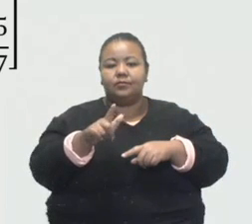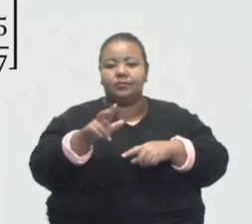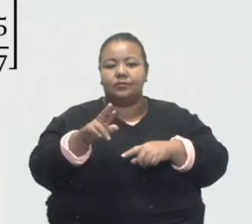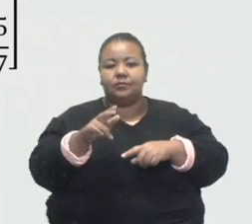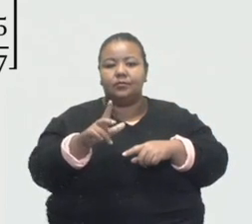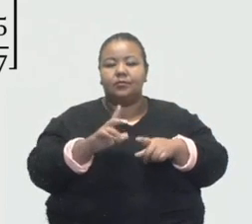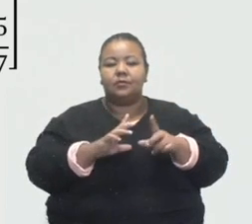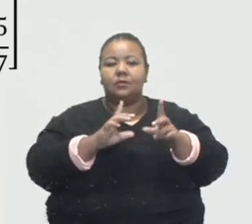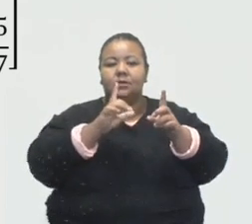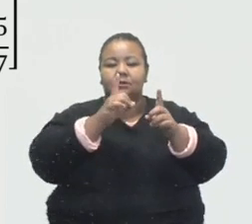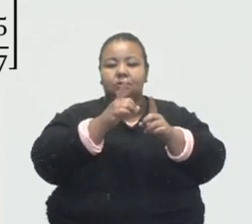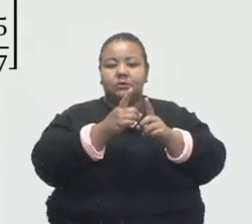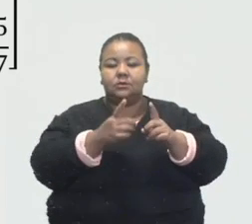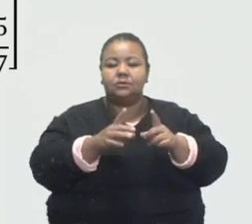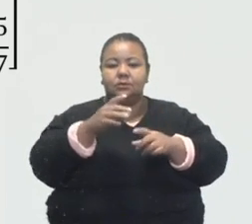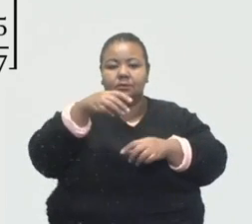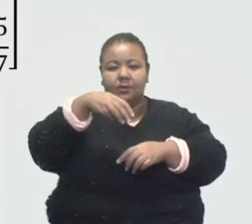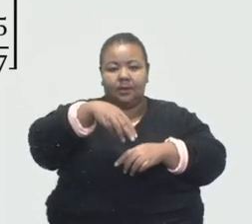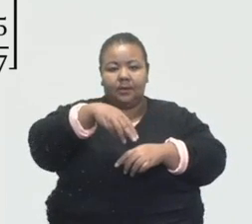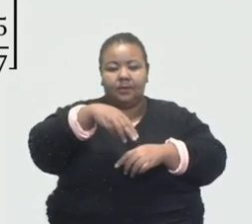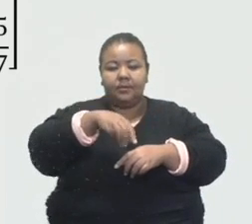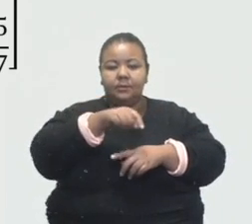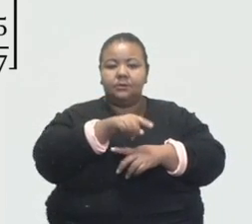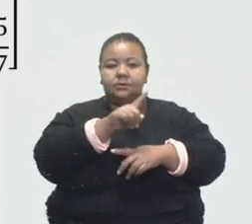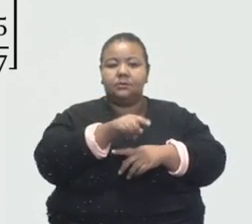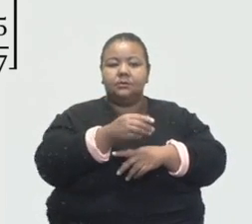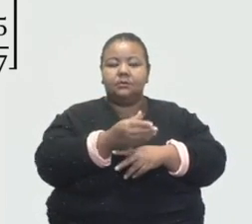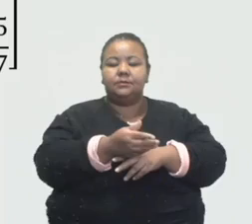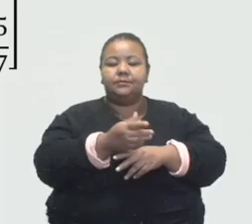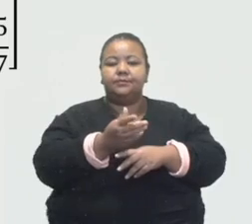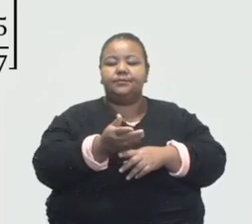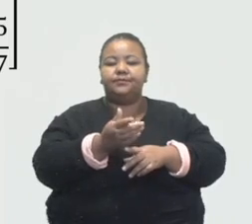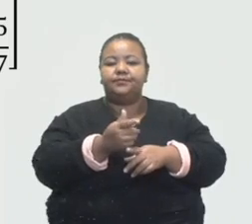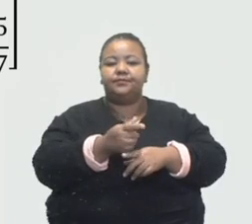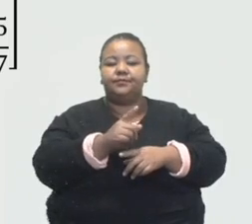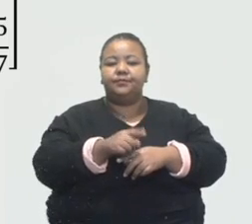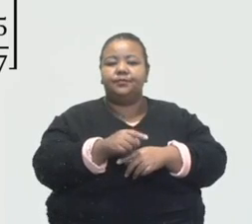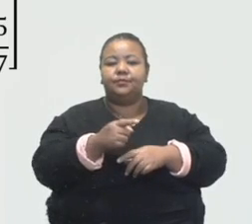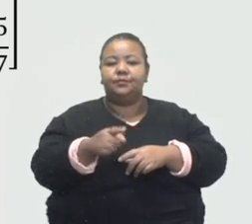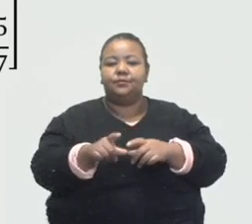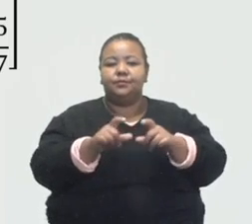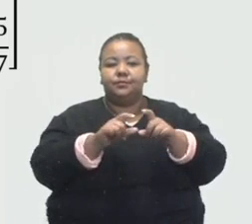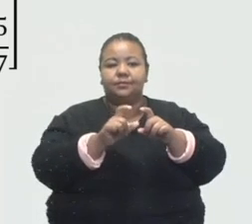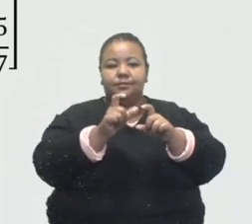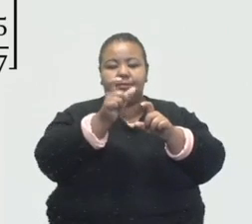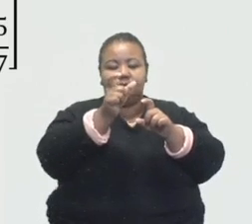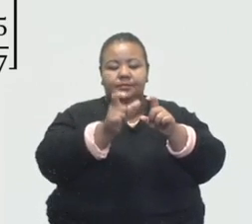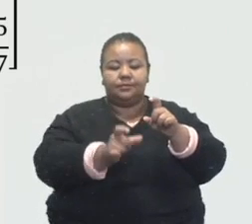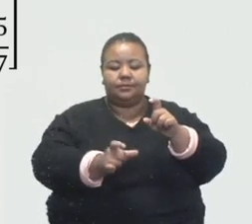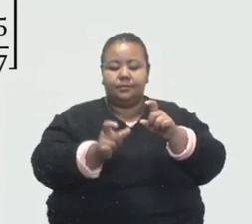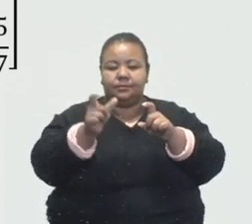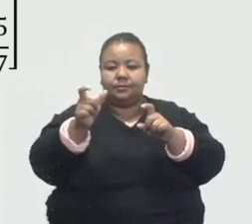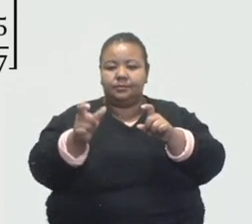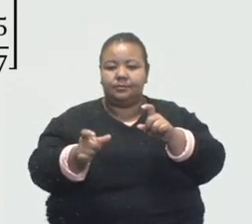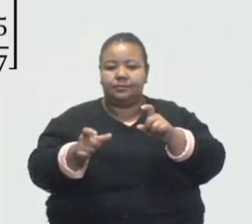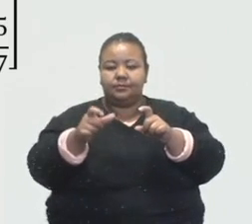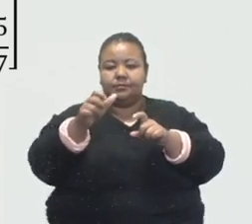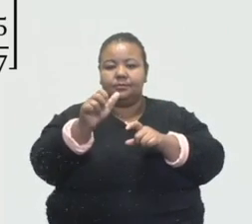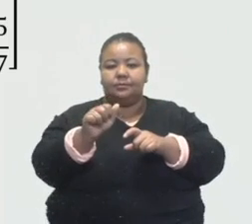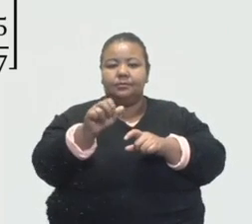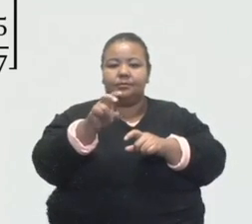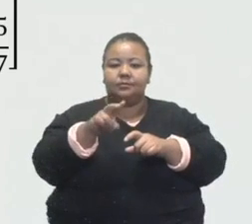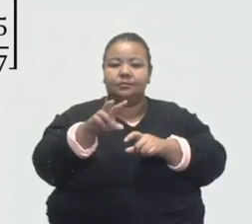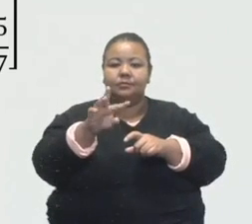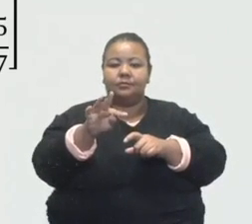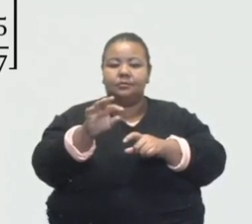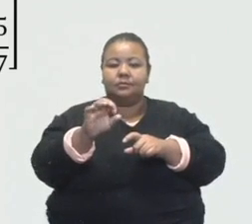nós encontramos a matriz M, que ela é dada pela... que as suas colunas são compostas pelos